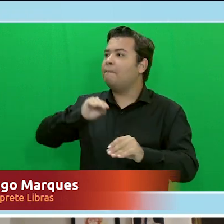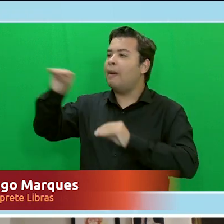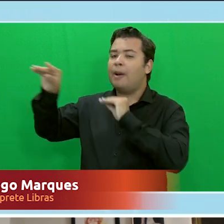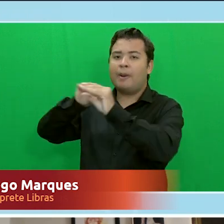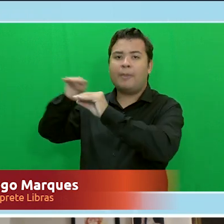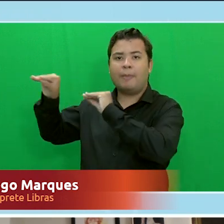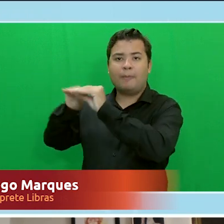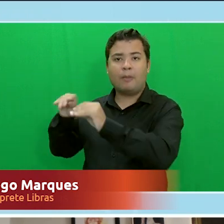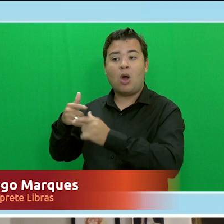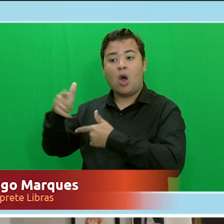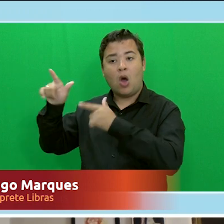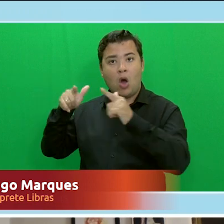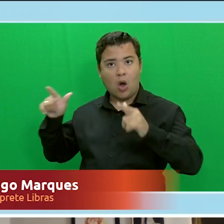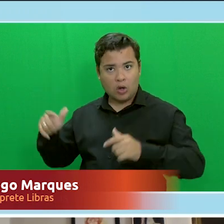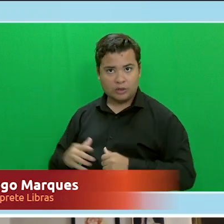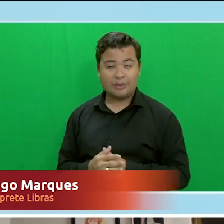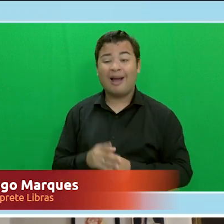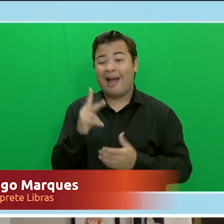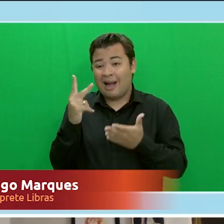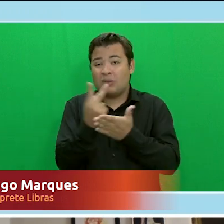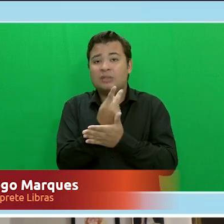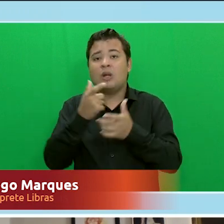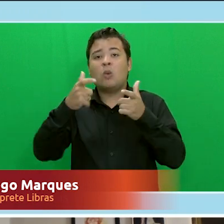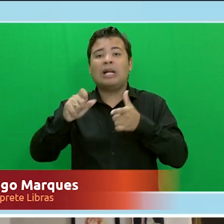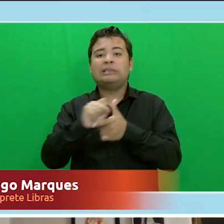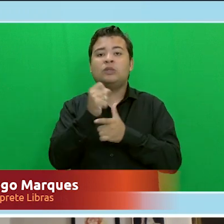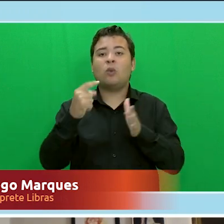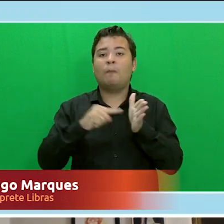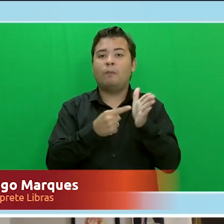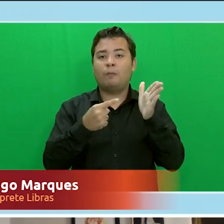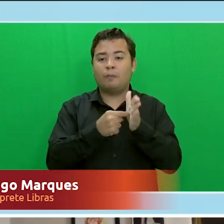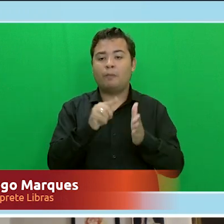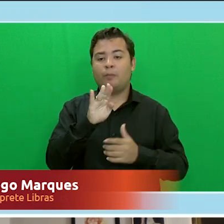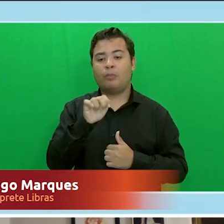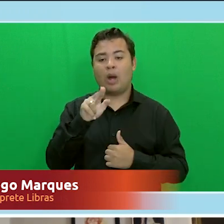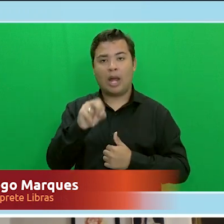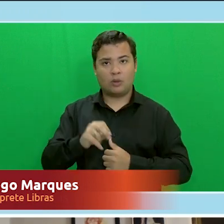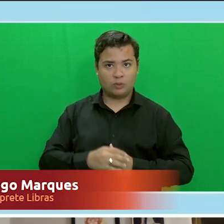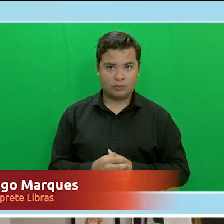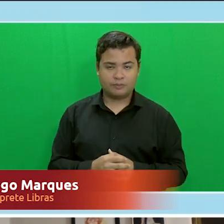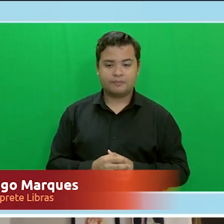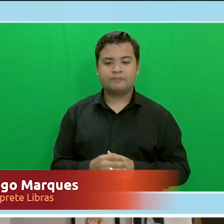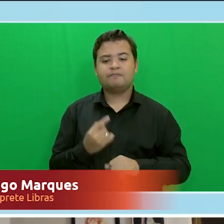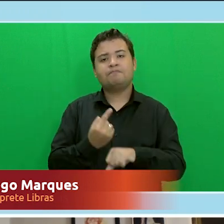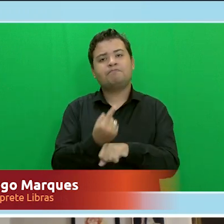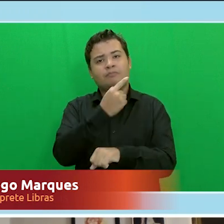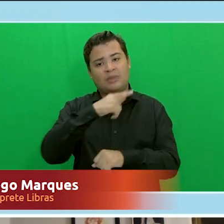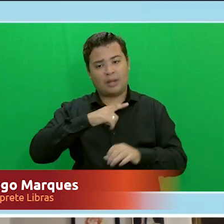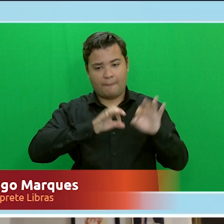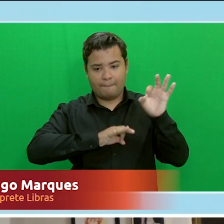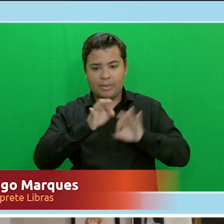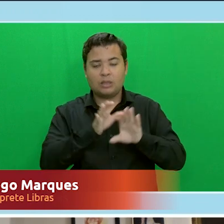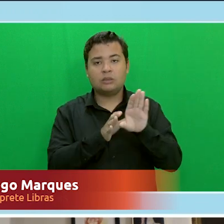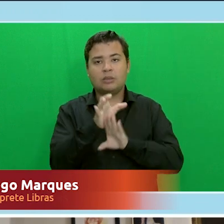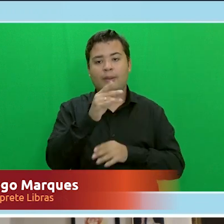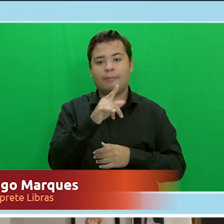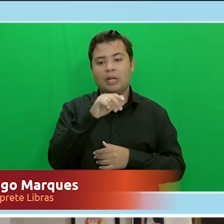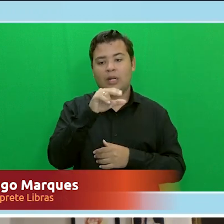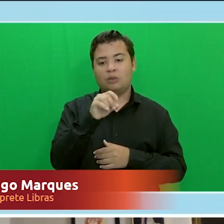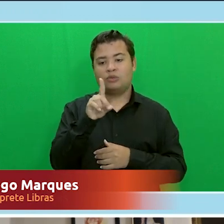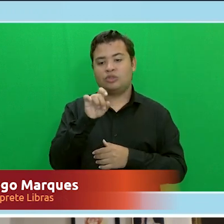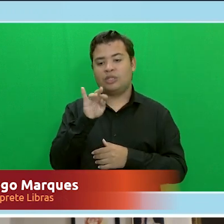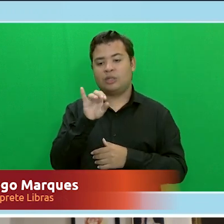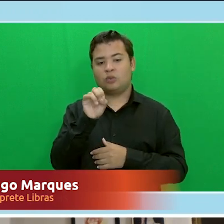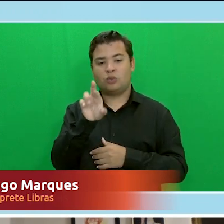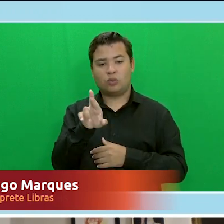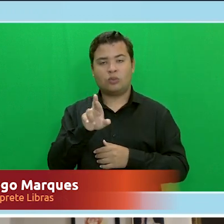Bueno. No plano diretor de 1980, né, foi decidido a verticalização do